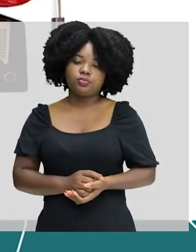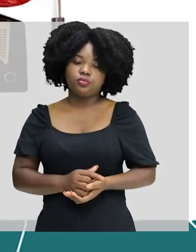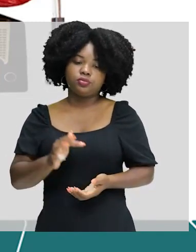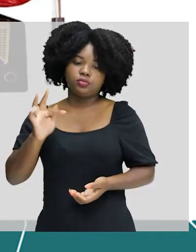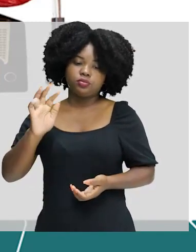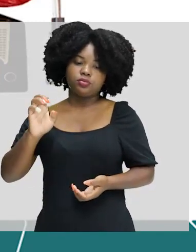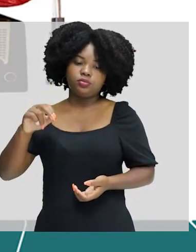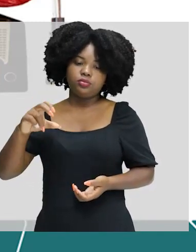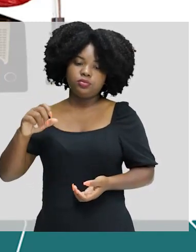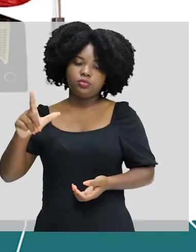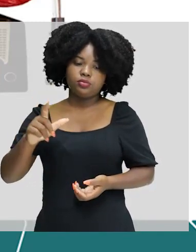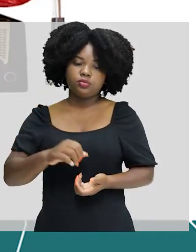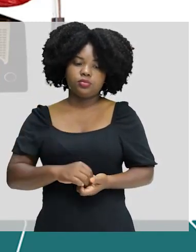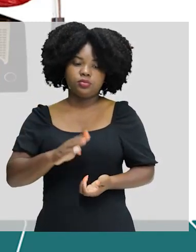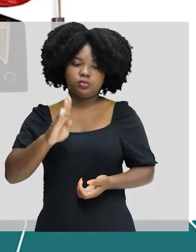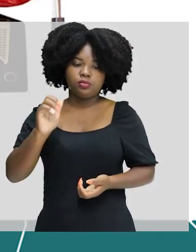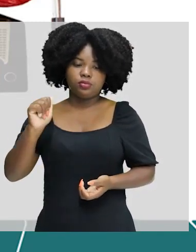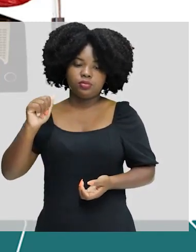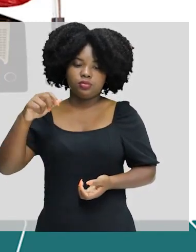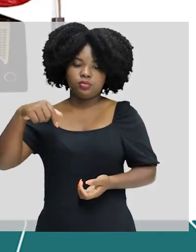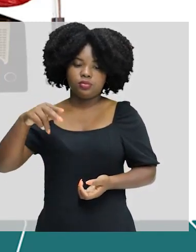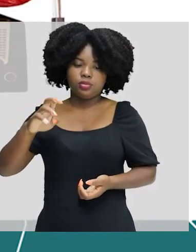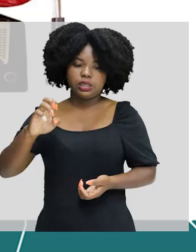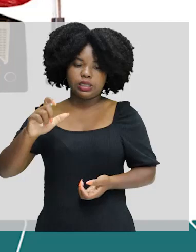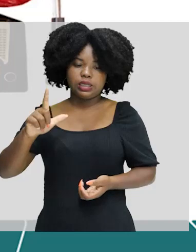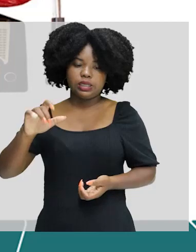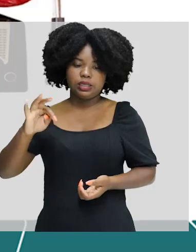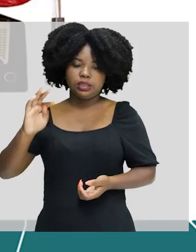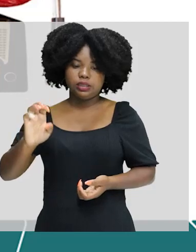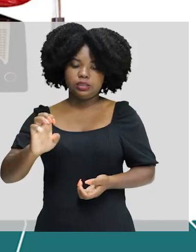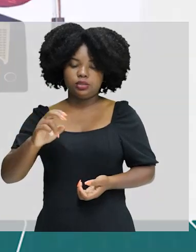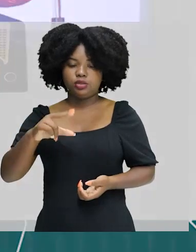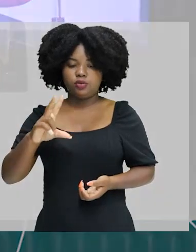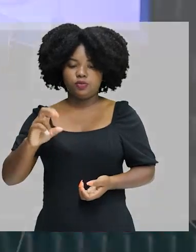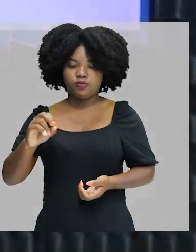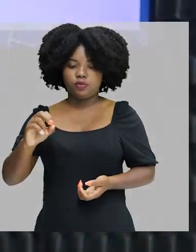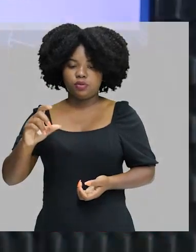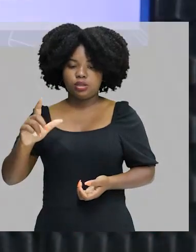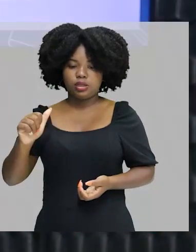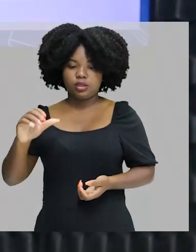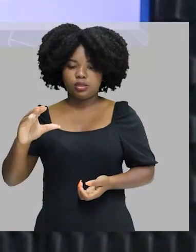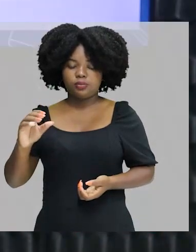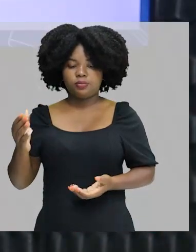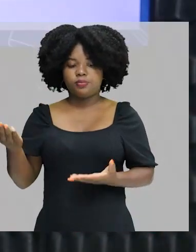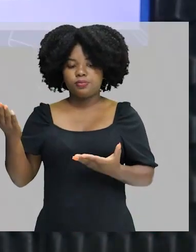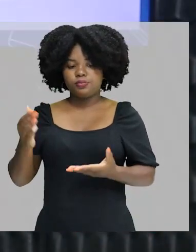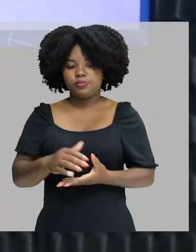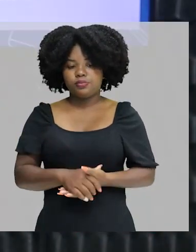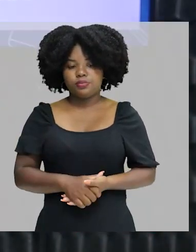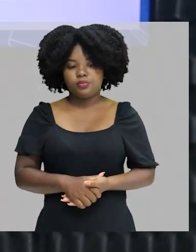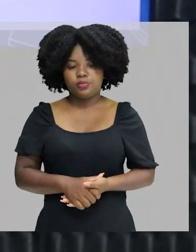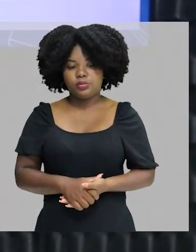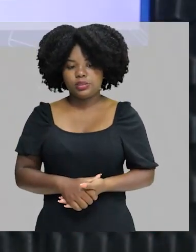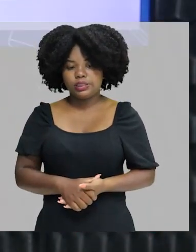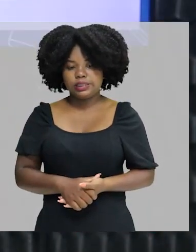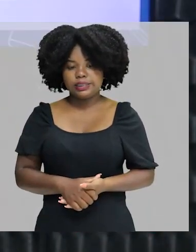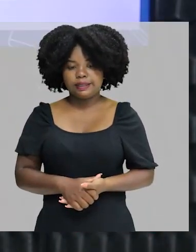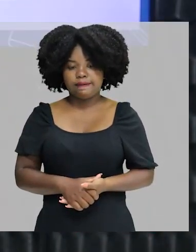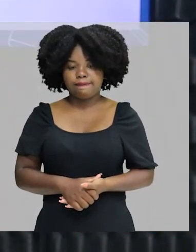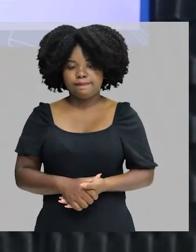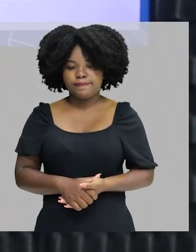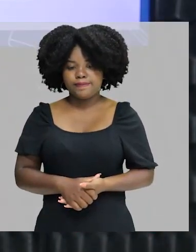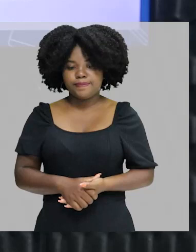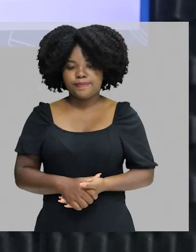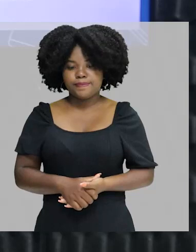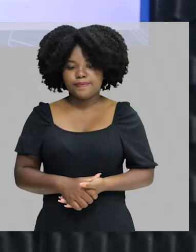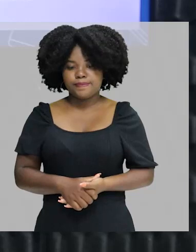homem, a baquelite, que também recebe o nome de Novolac, certo? Então, a resina fenol